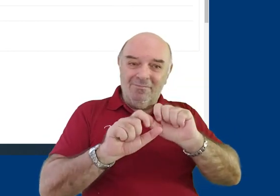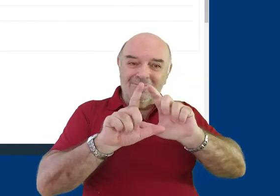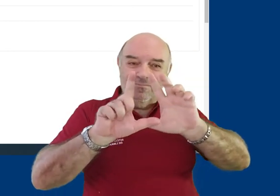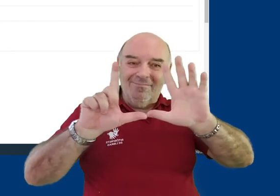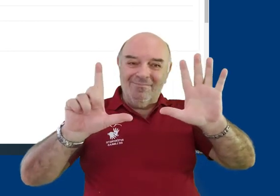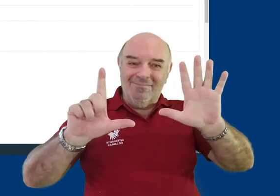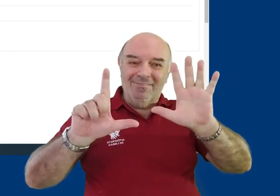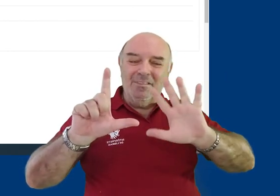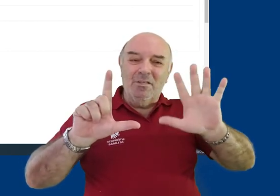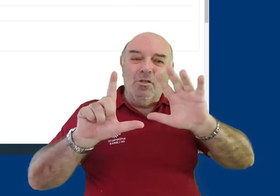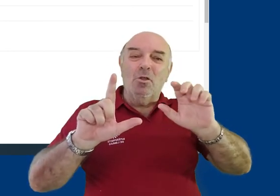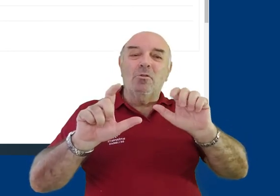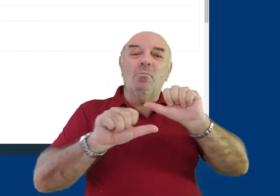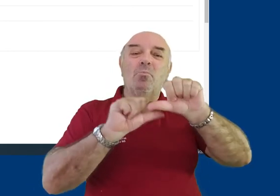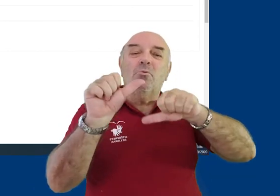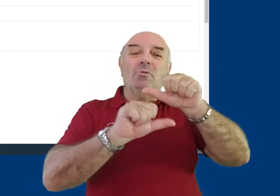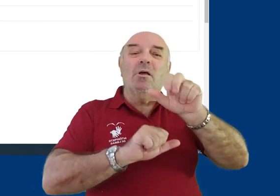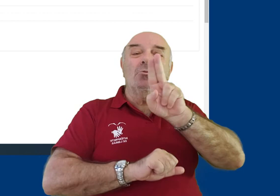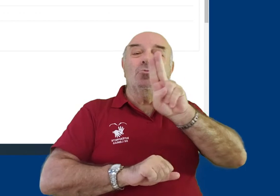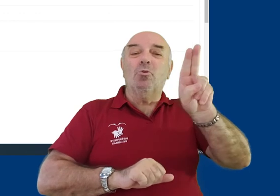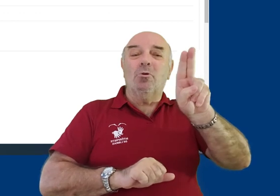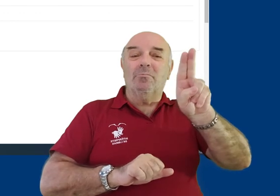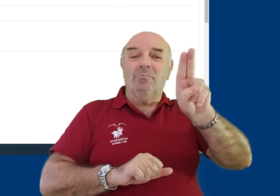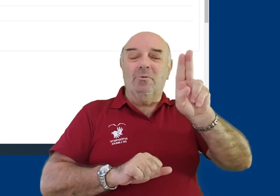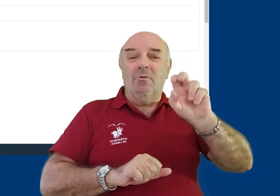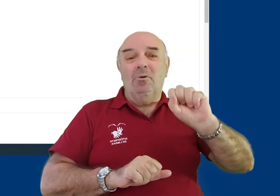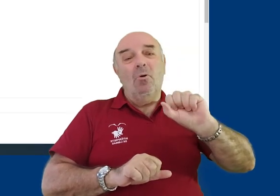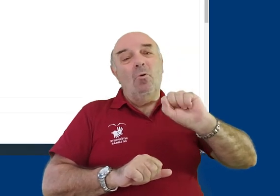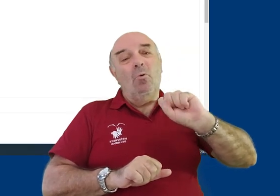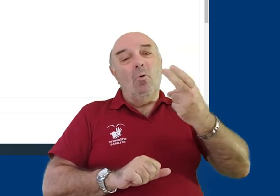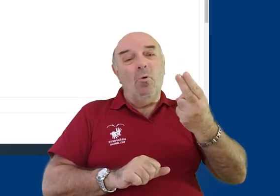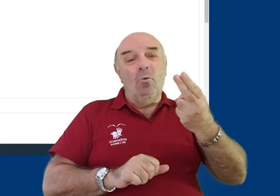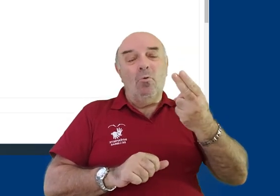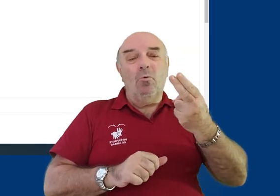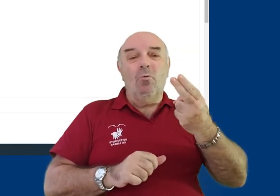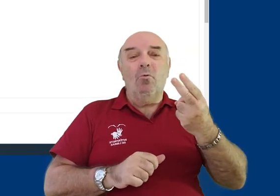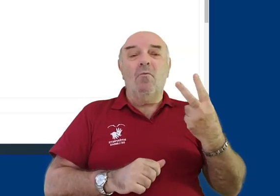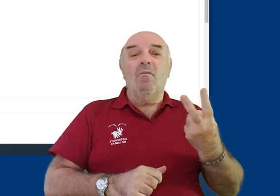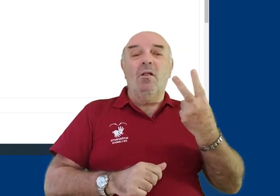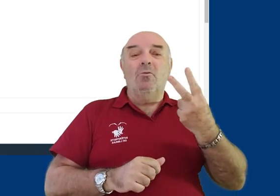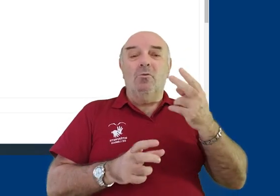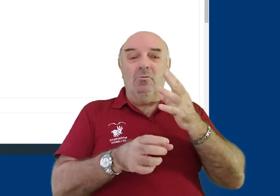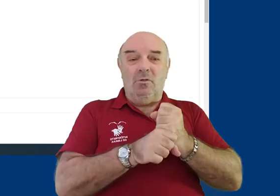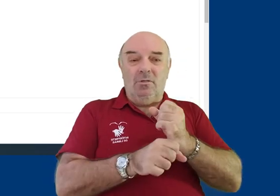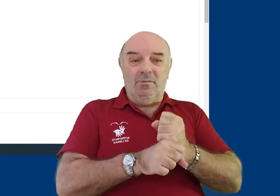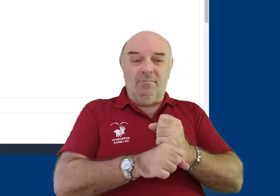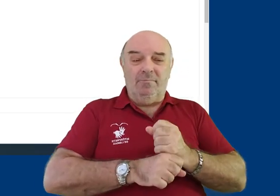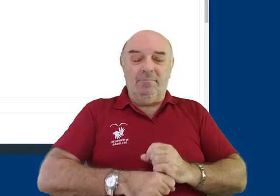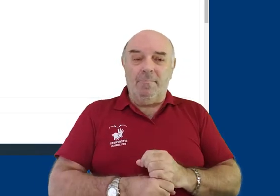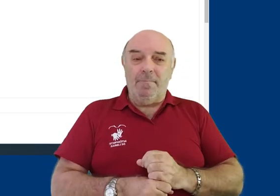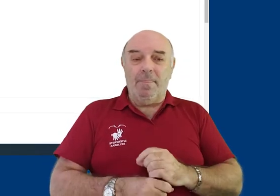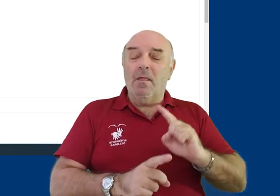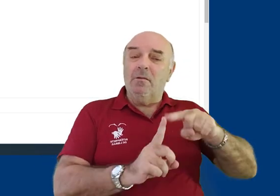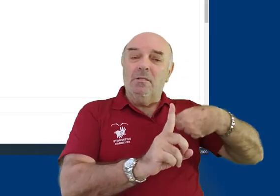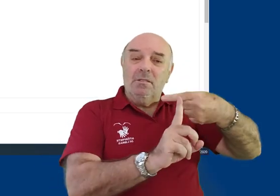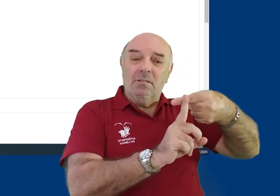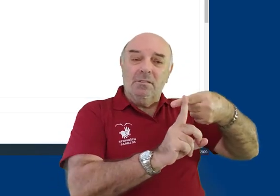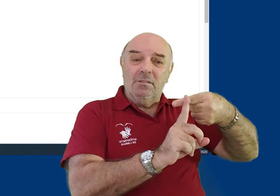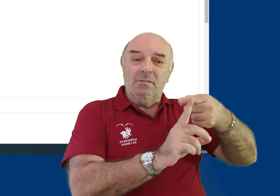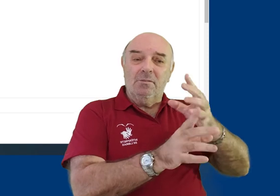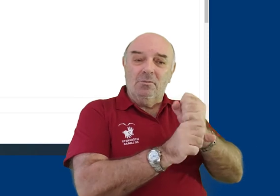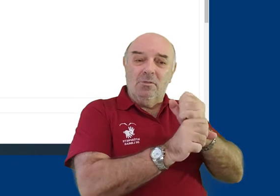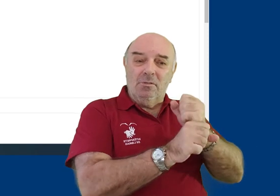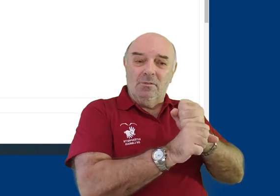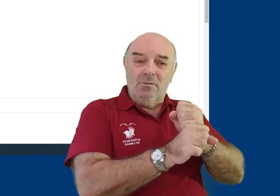página, onde eu poderia, por exemplo, alterar nome ou alterar valores de nota. Na forma